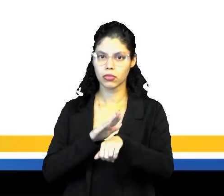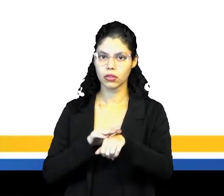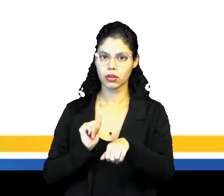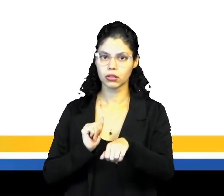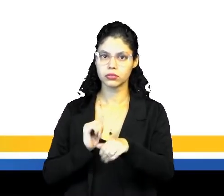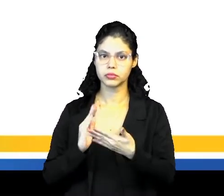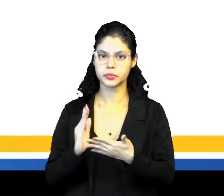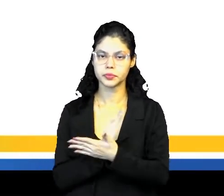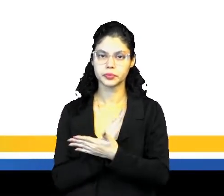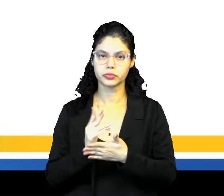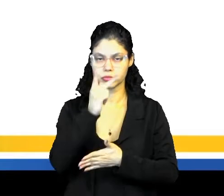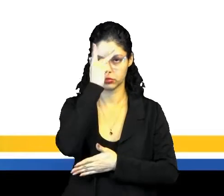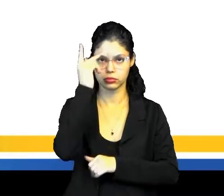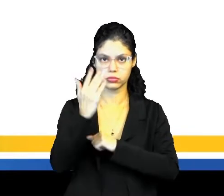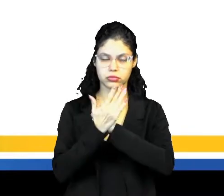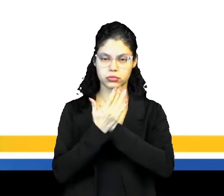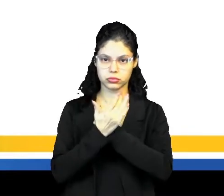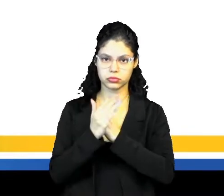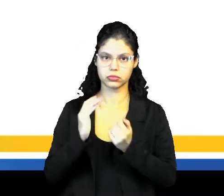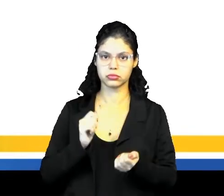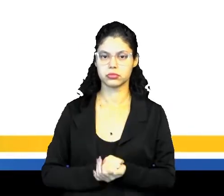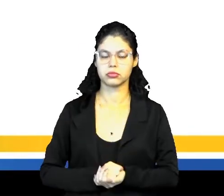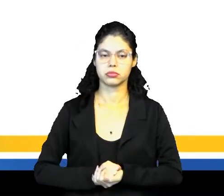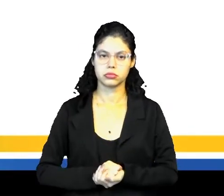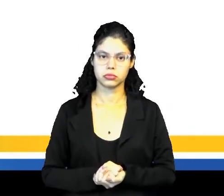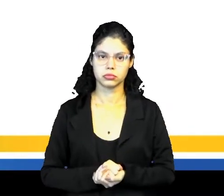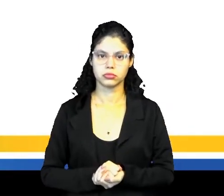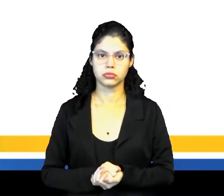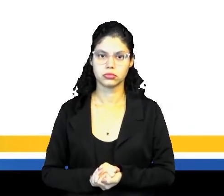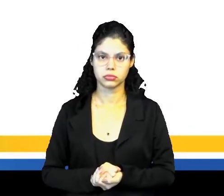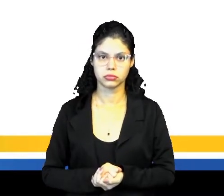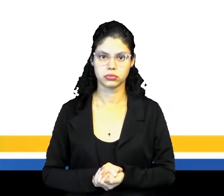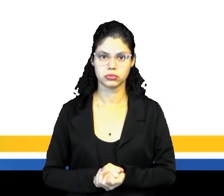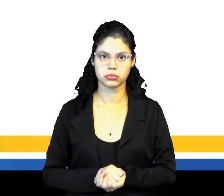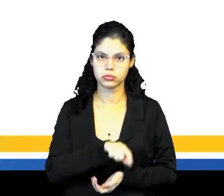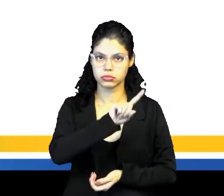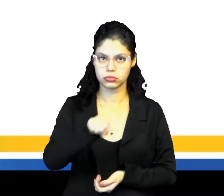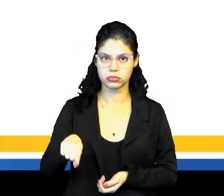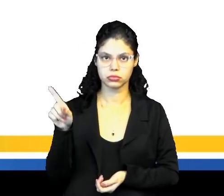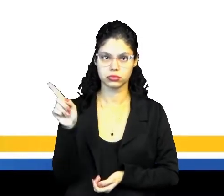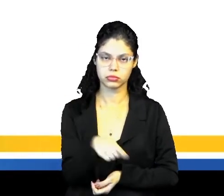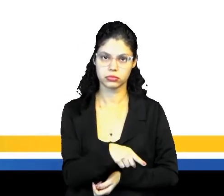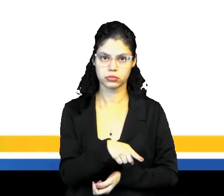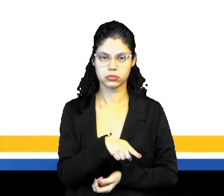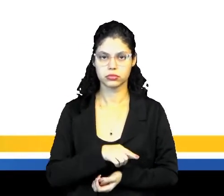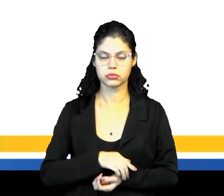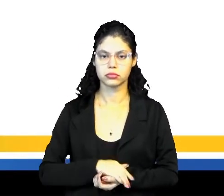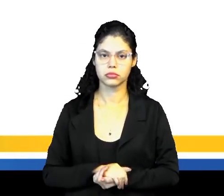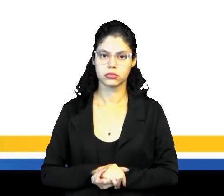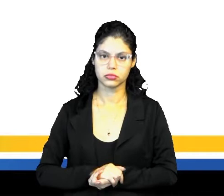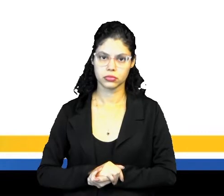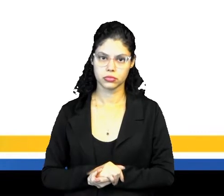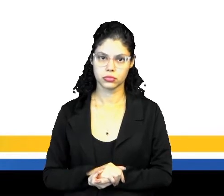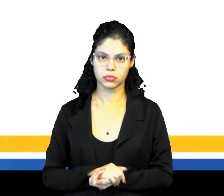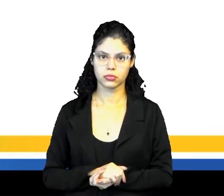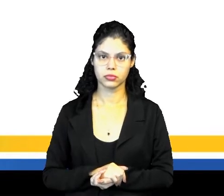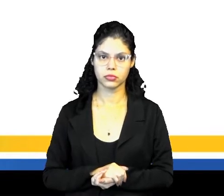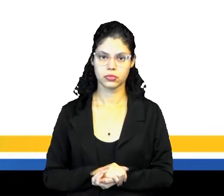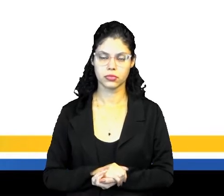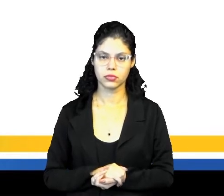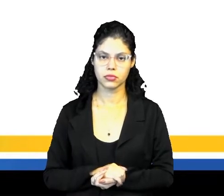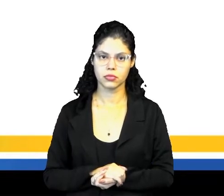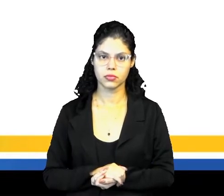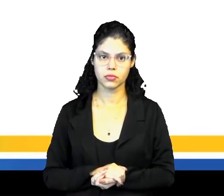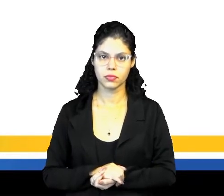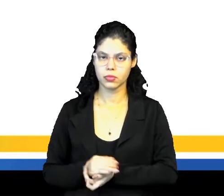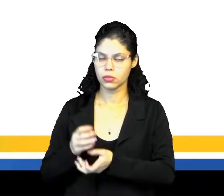chamar alguém para ajudar ou resolver algo. Nós temos call off, que significa cancelar.